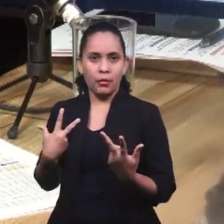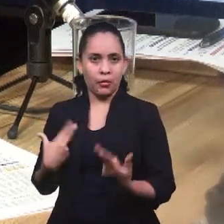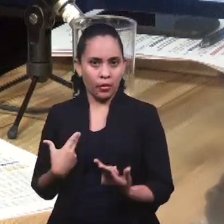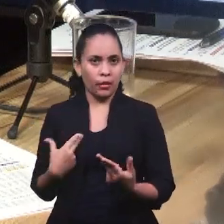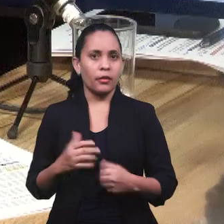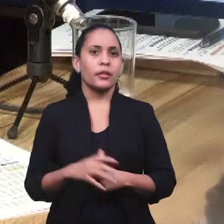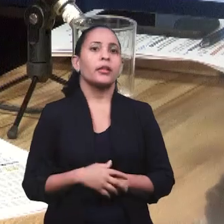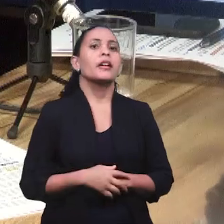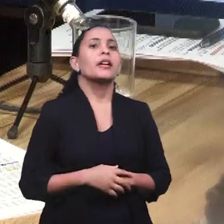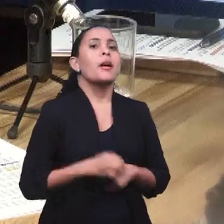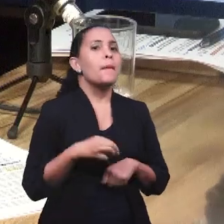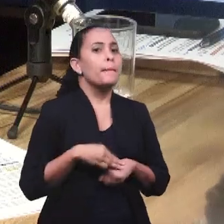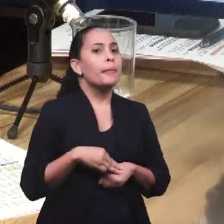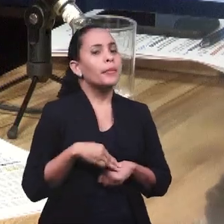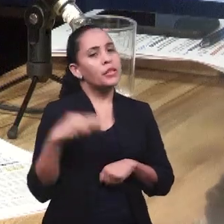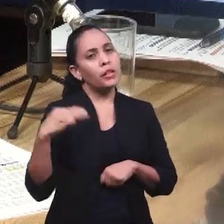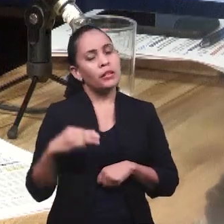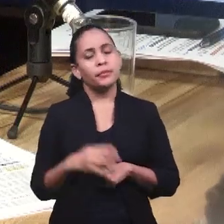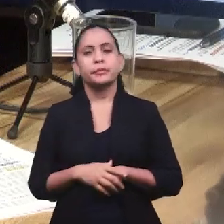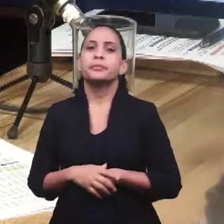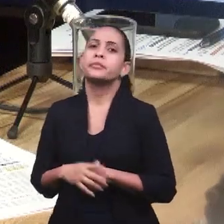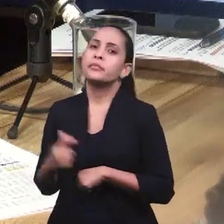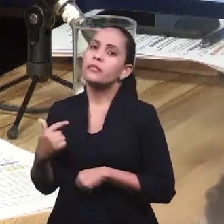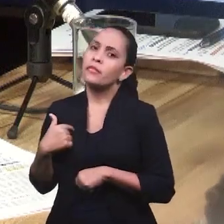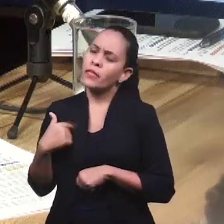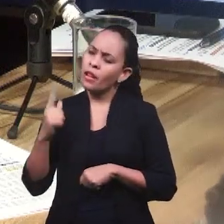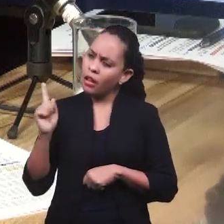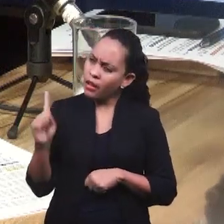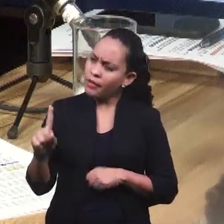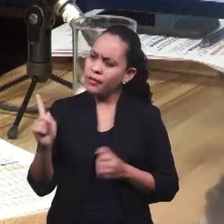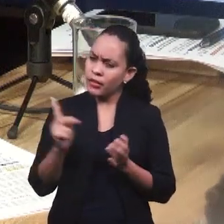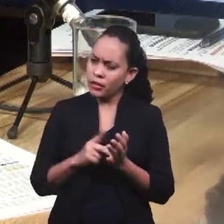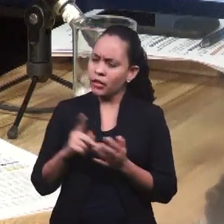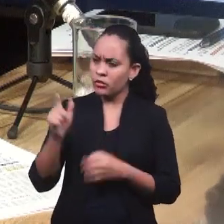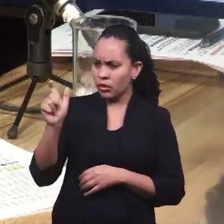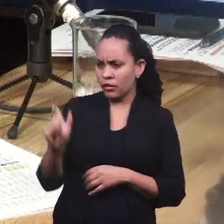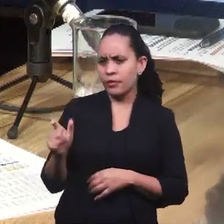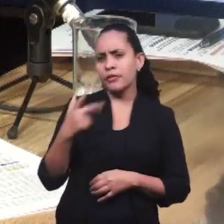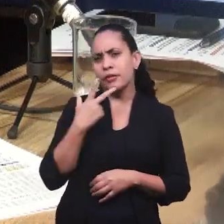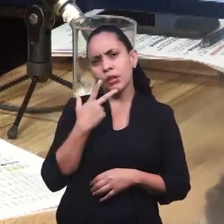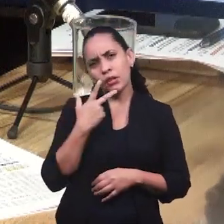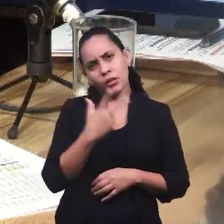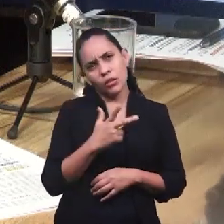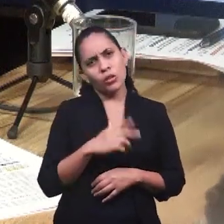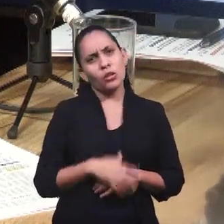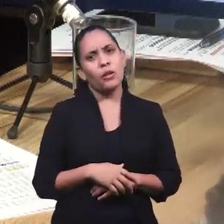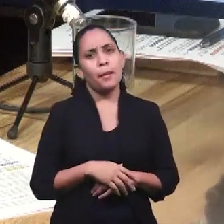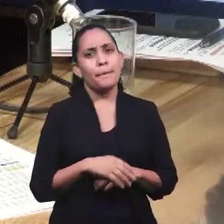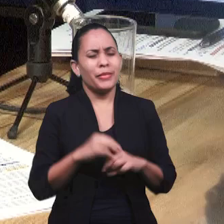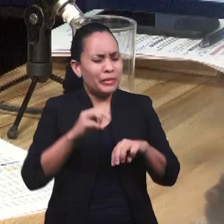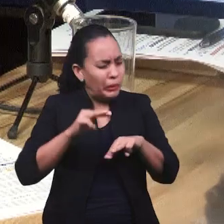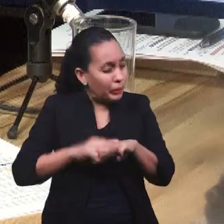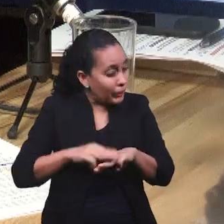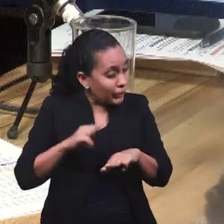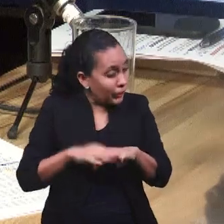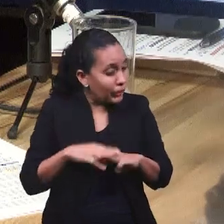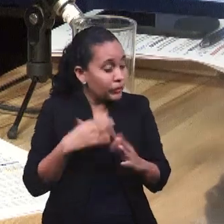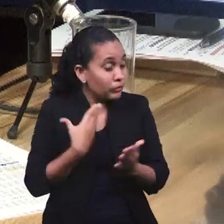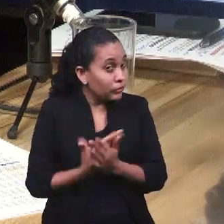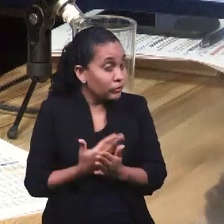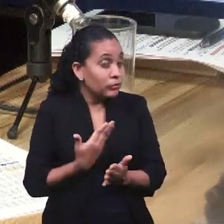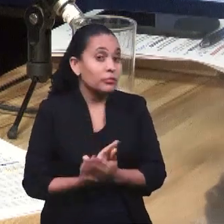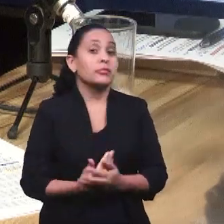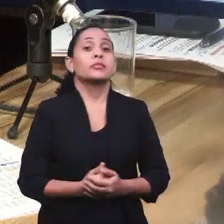Bruna falou, ele é muita matemática, tá? Então, assim, quem gosta de matemática, quem gosta muito da área de